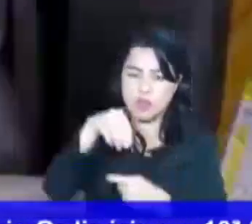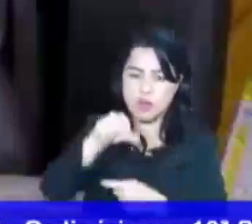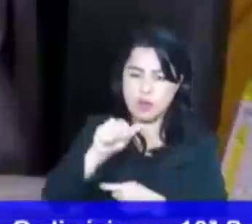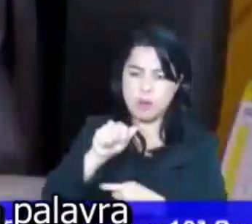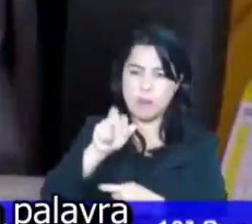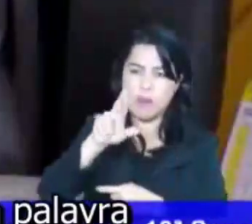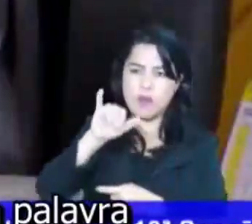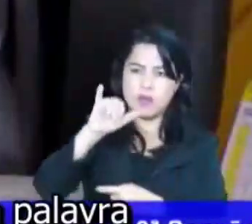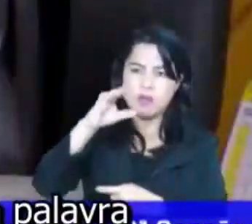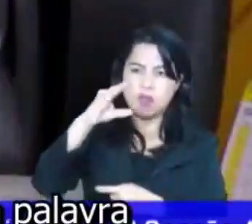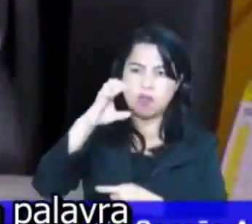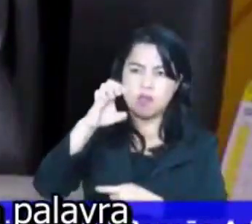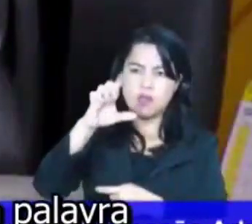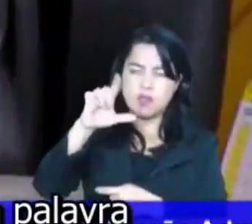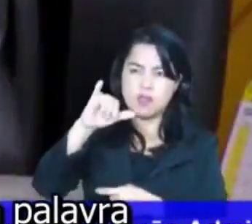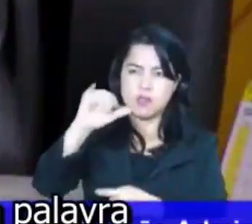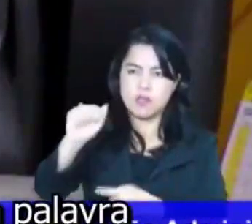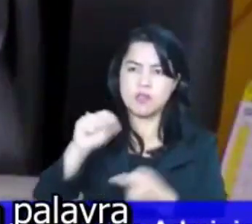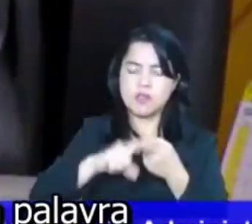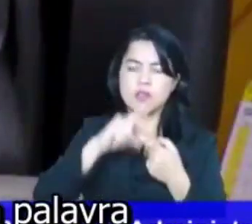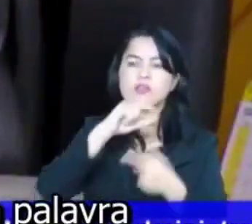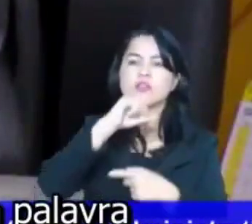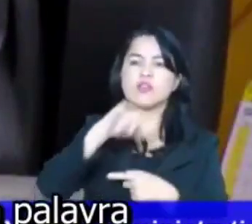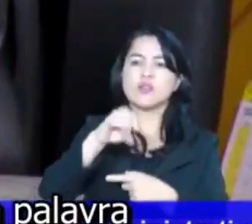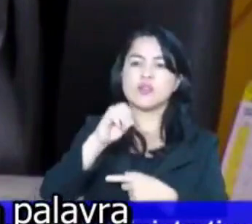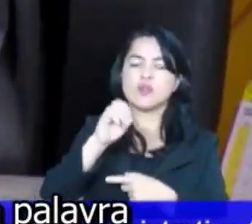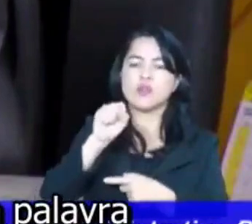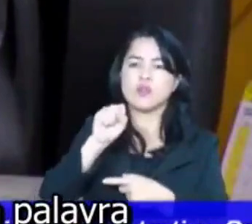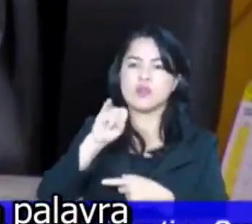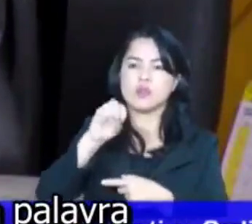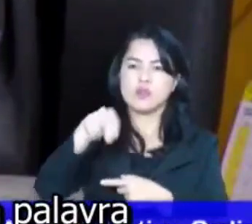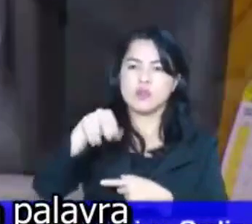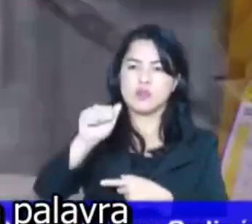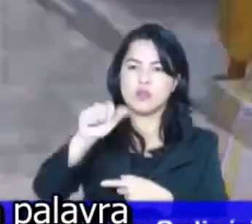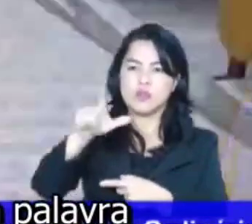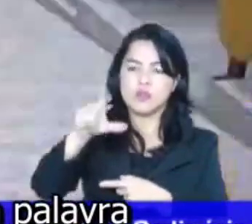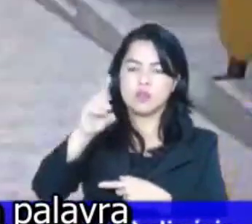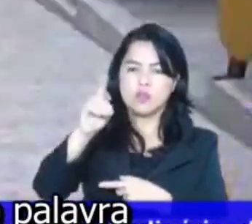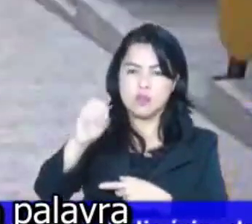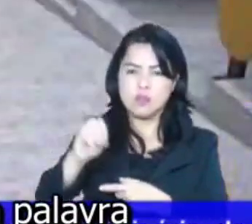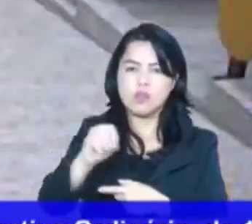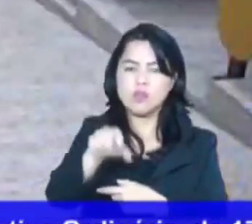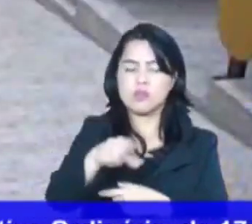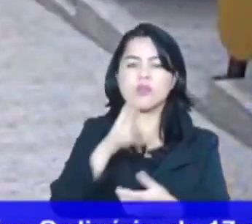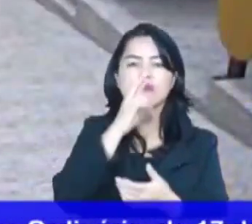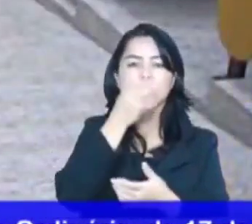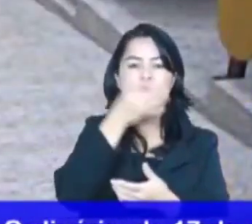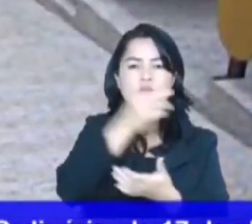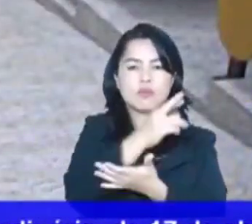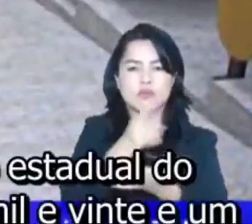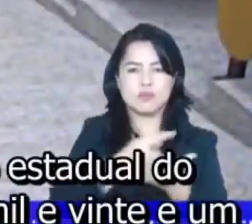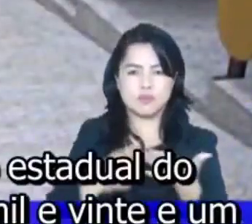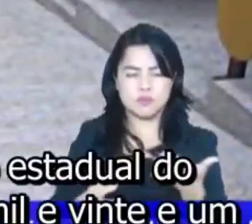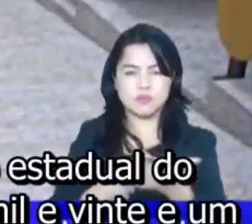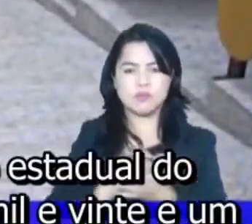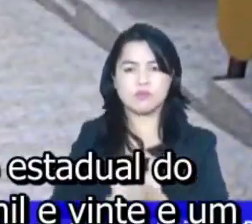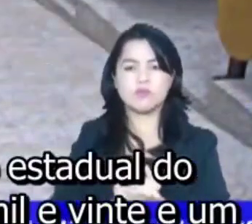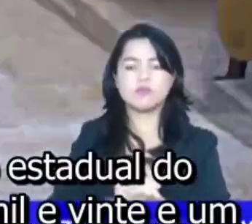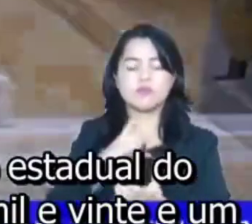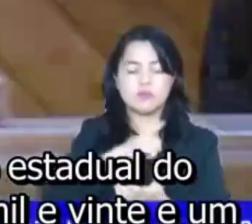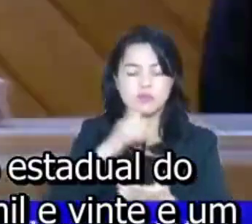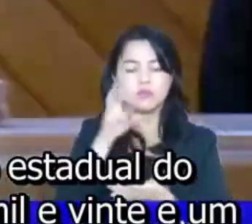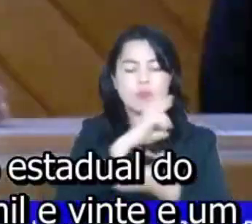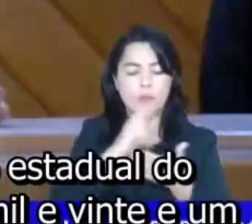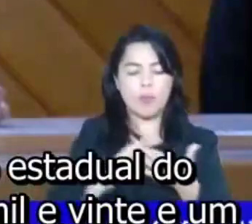Célia Vaz Cruz e Josinaldo Barros Bezerra. A ilustre relatora... Imagem ampla do plenário. Cuidam-se os autos